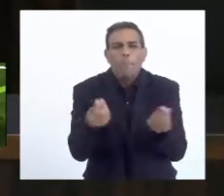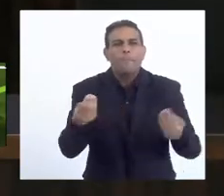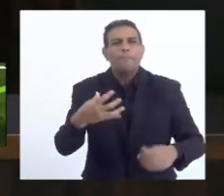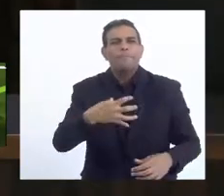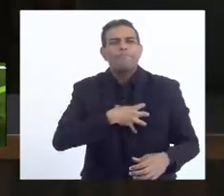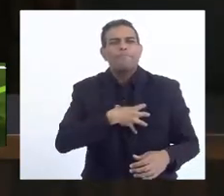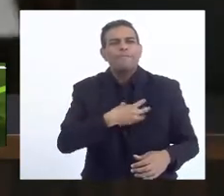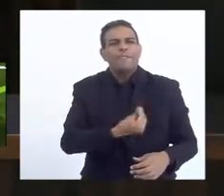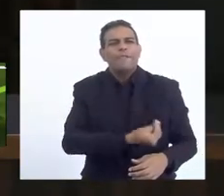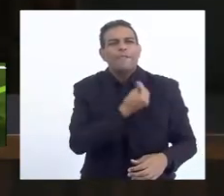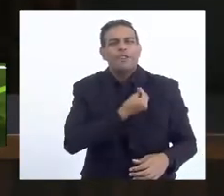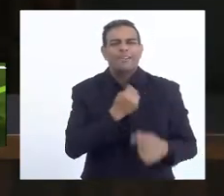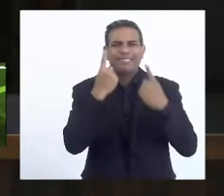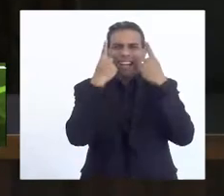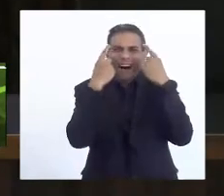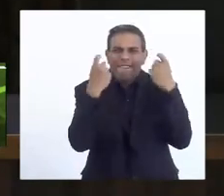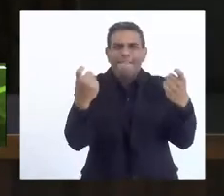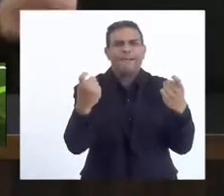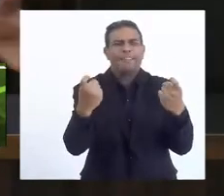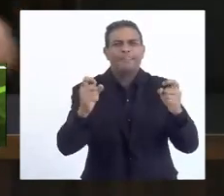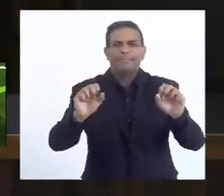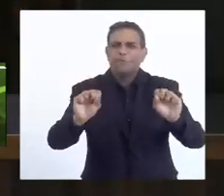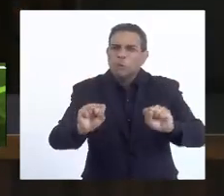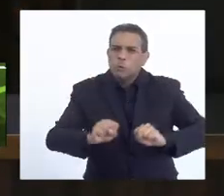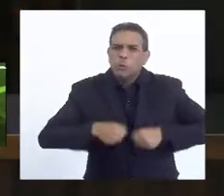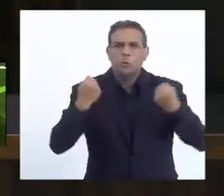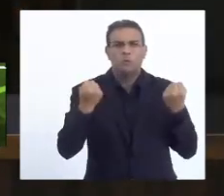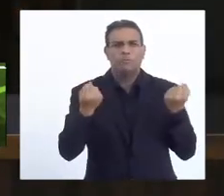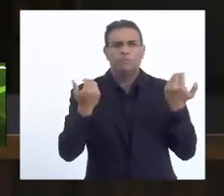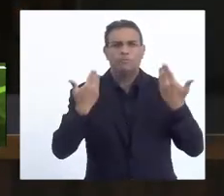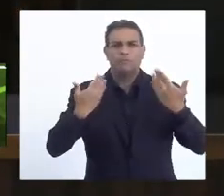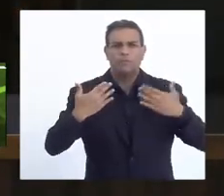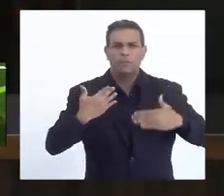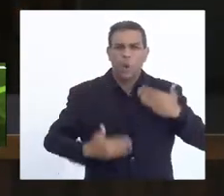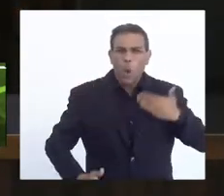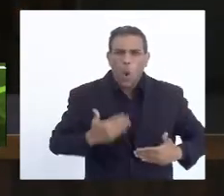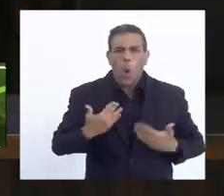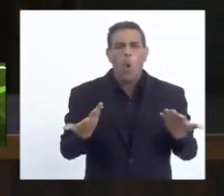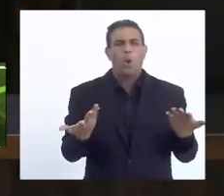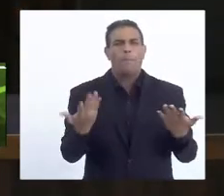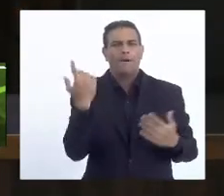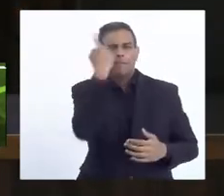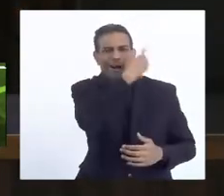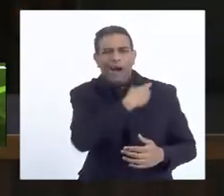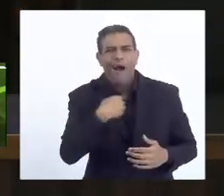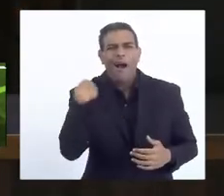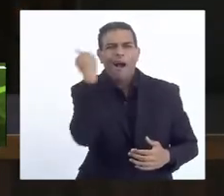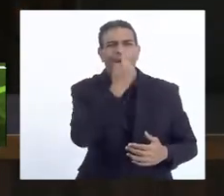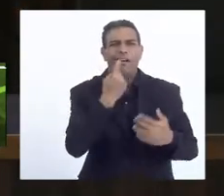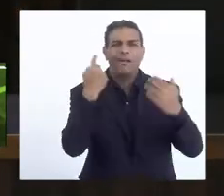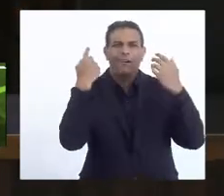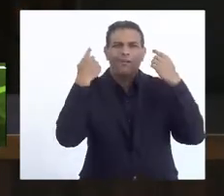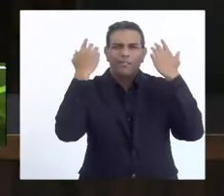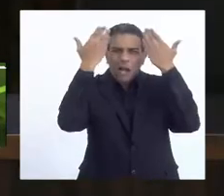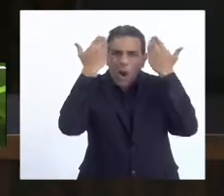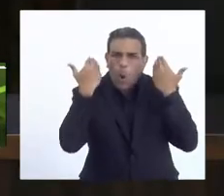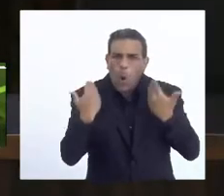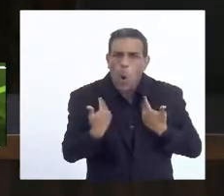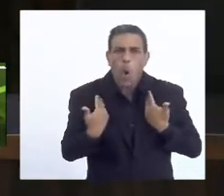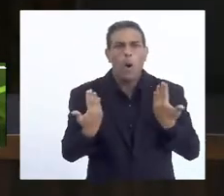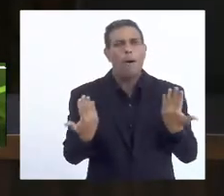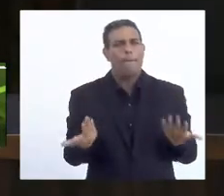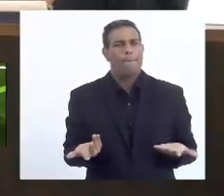os dias, seja com a roupa, seja com a cara, seja com o cabelo, seja